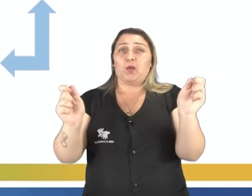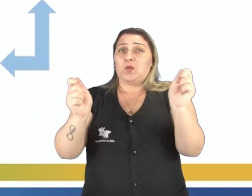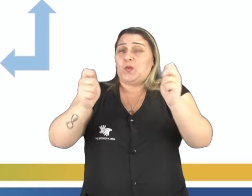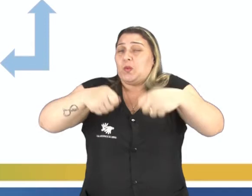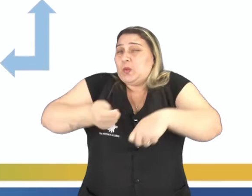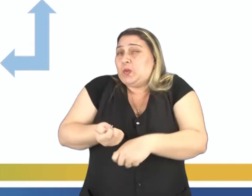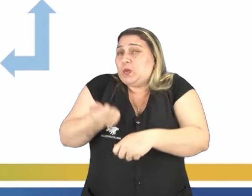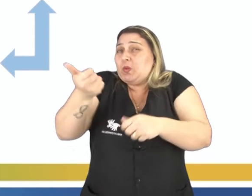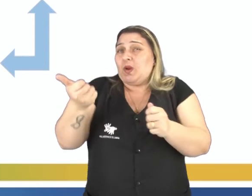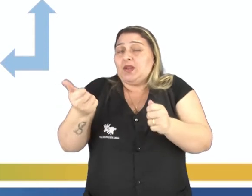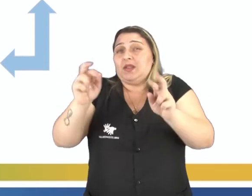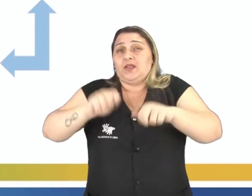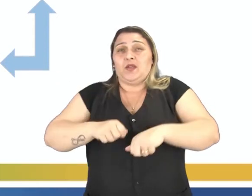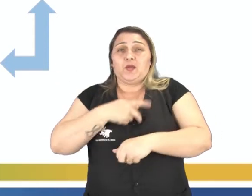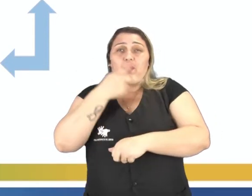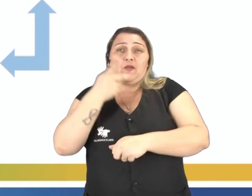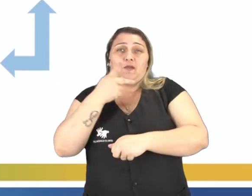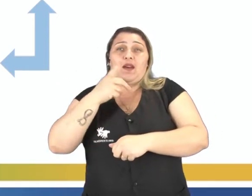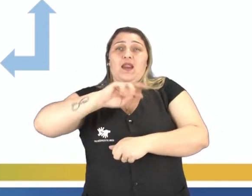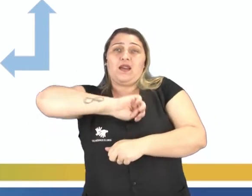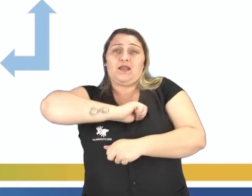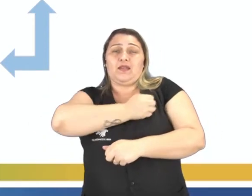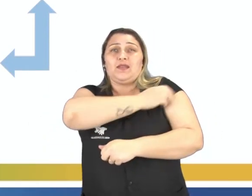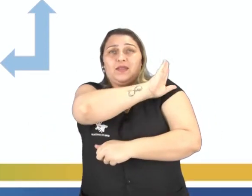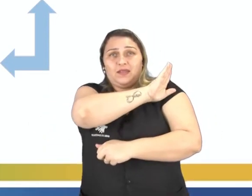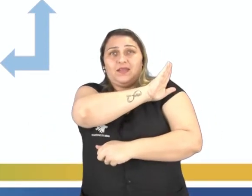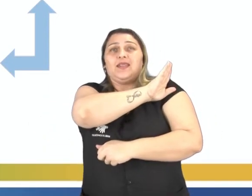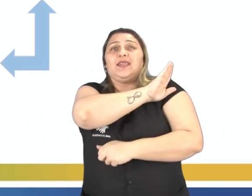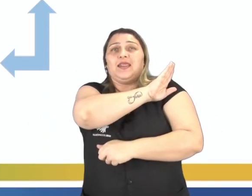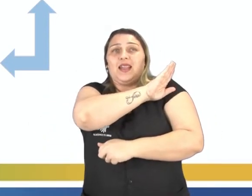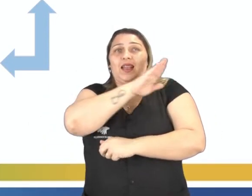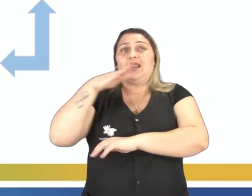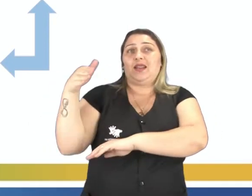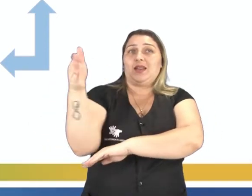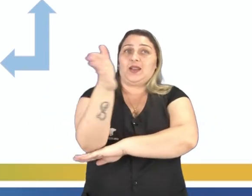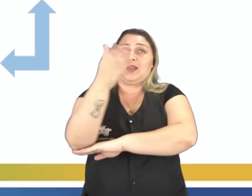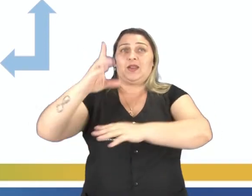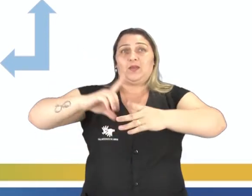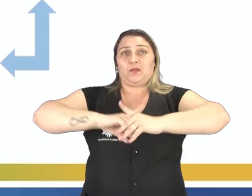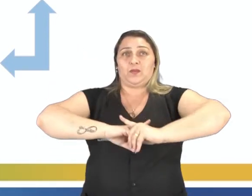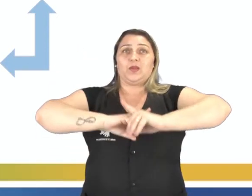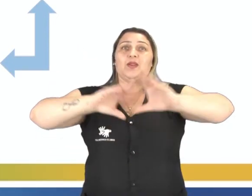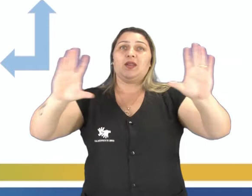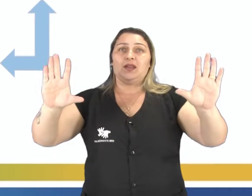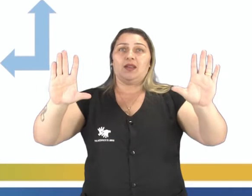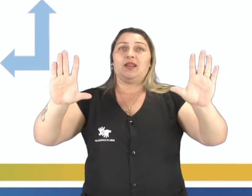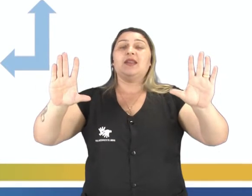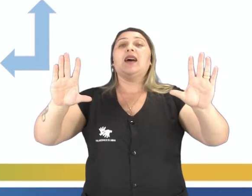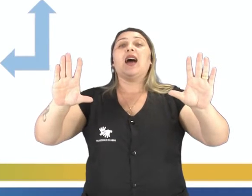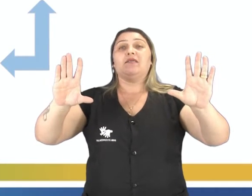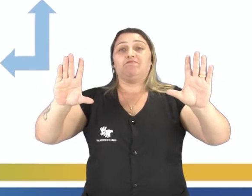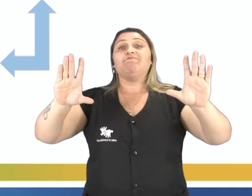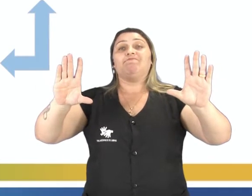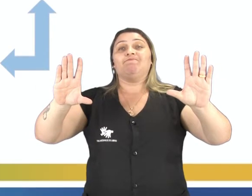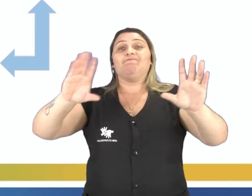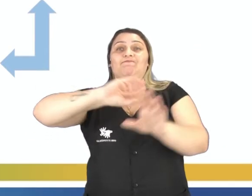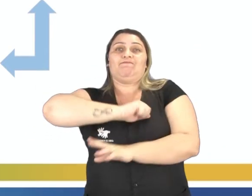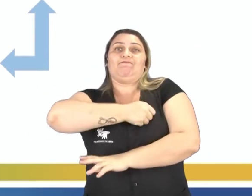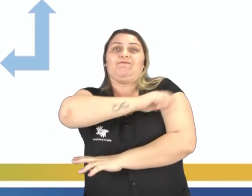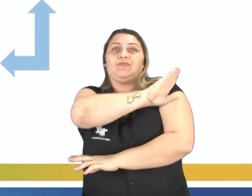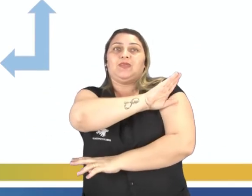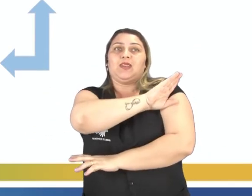em racismo. Aqui, a bandeira da democracia, sobretudo a da democracia racial, não se